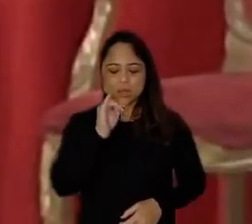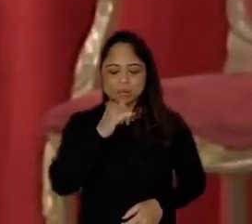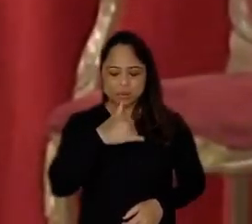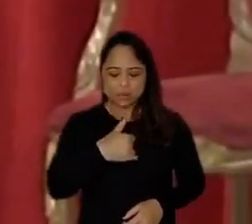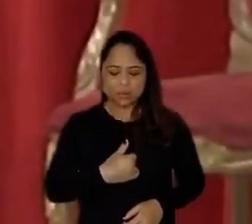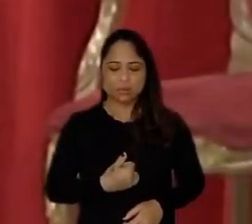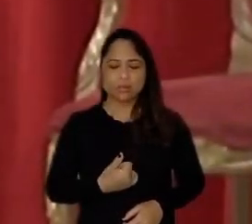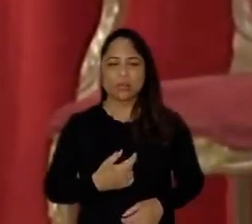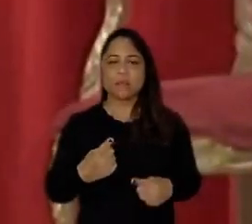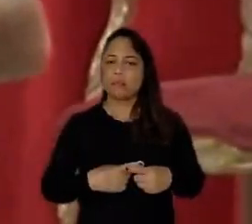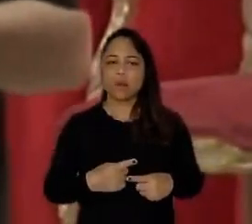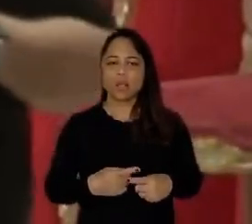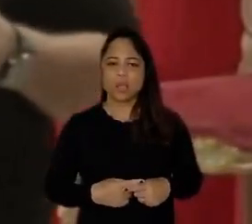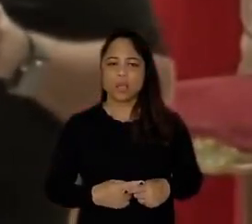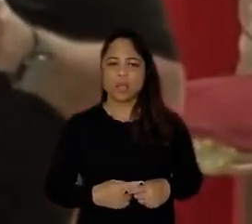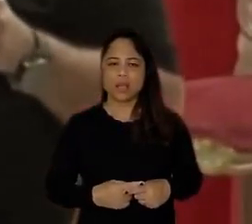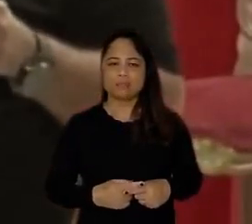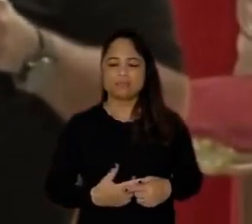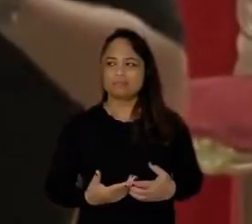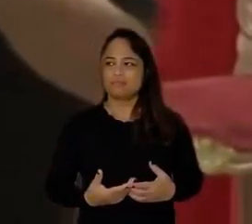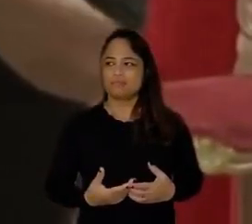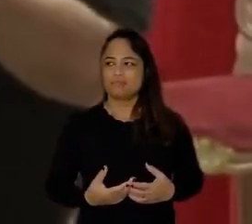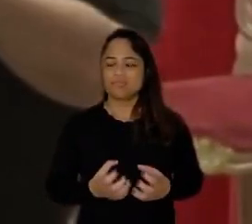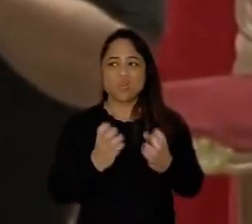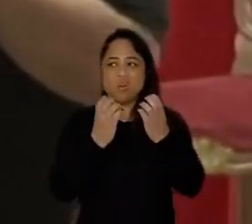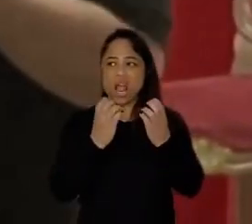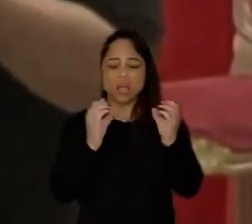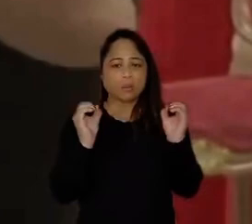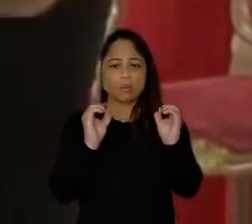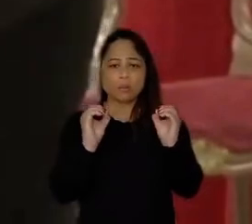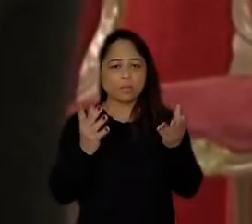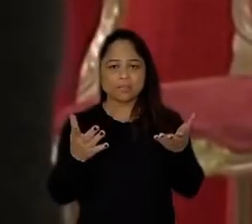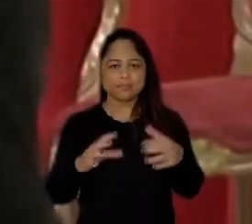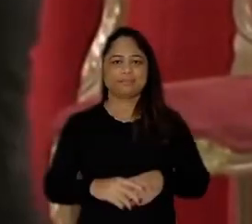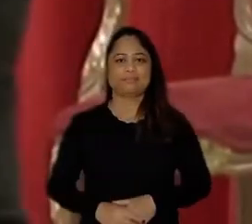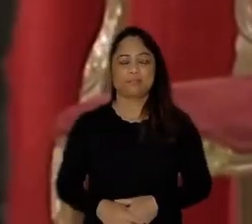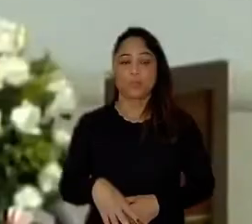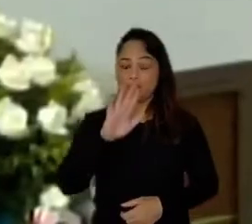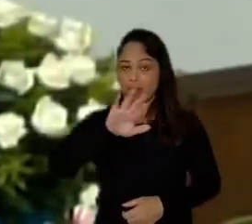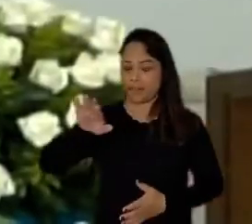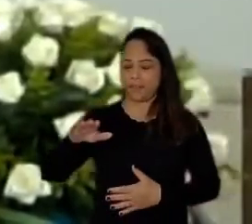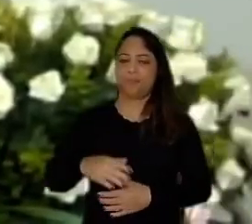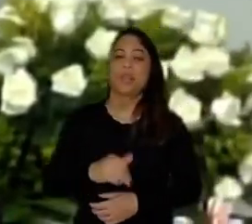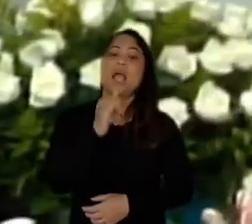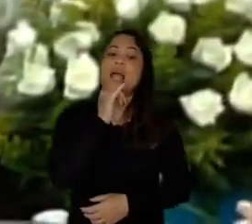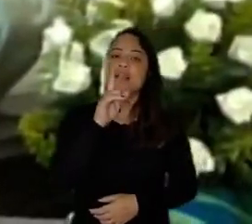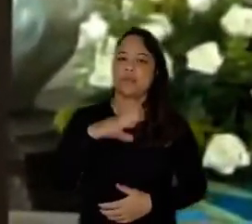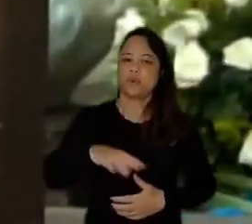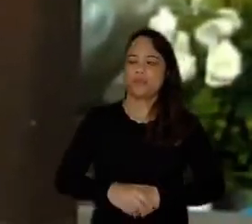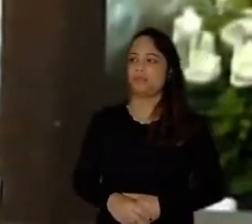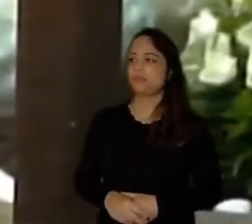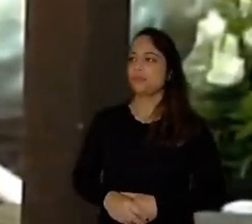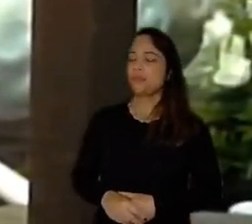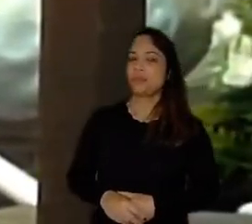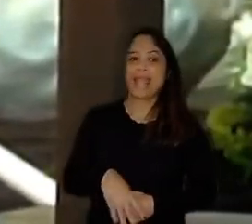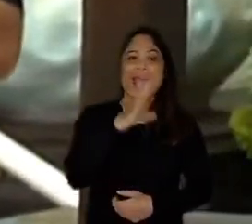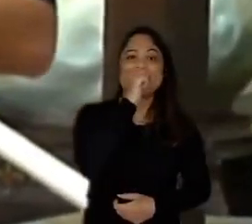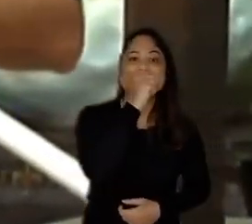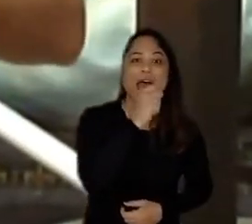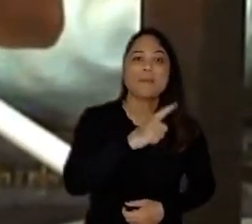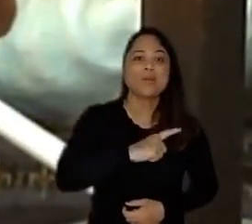Porque não há expectativa. Exemplo número 2. Esse final de semana vai ter retiro, você